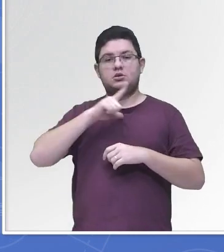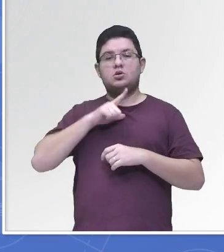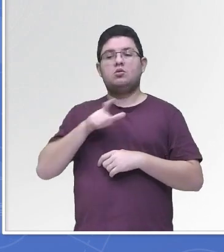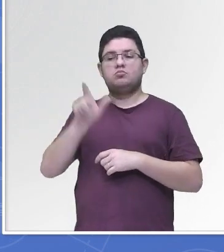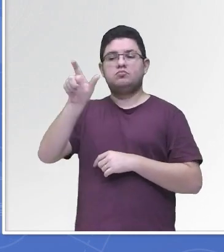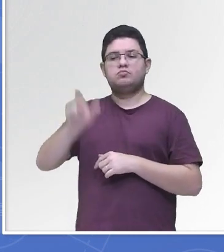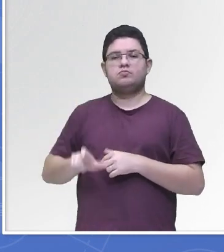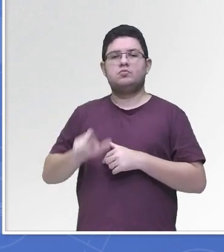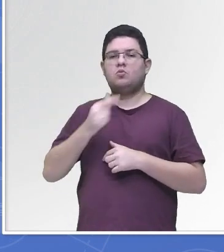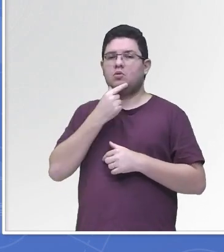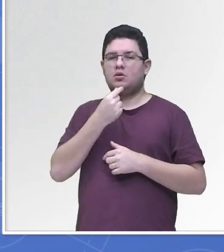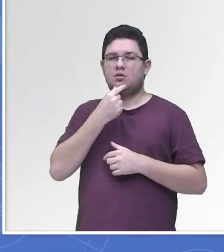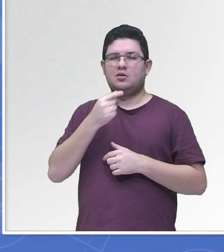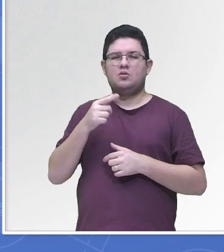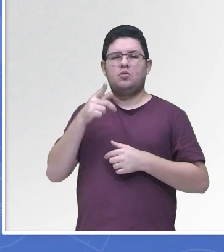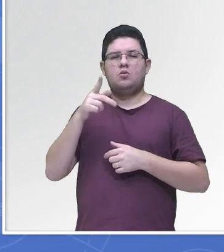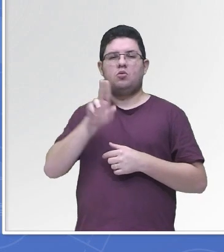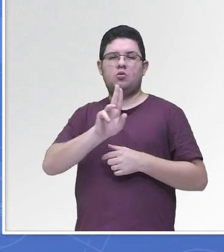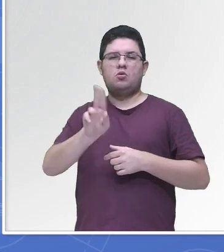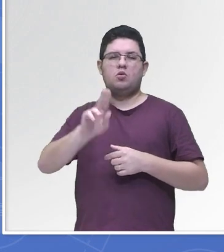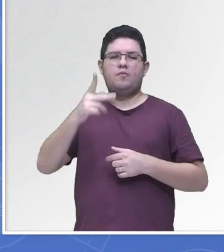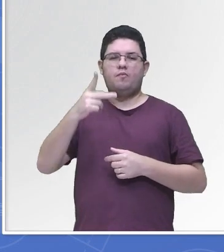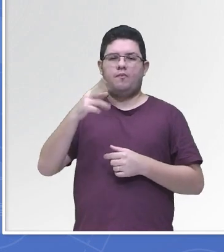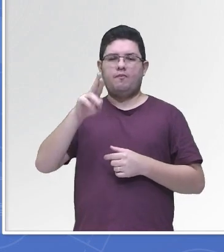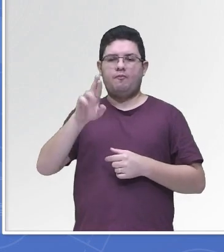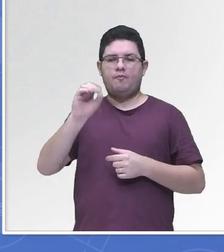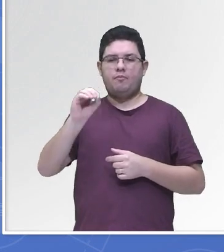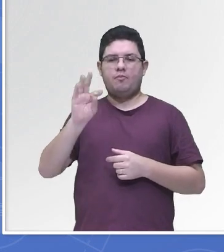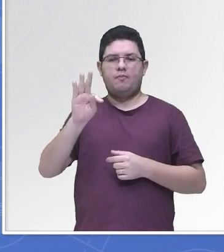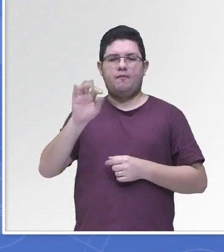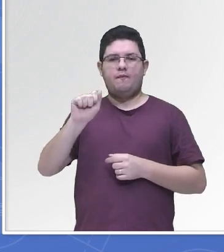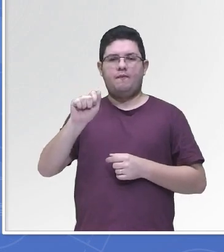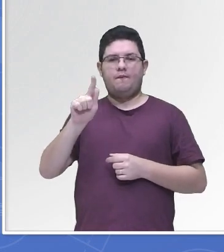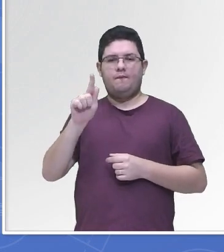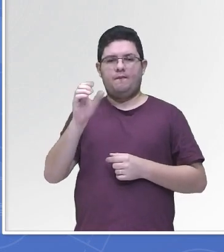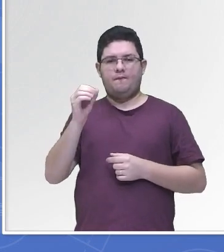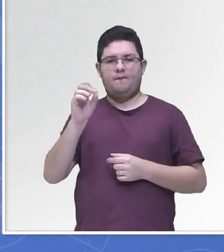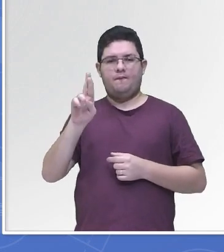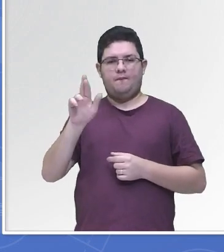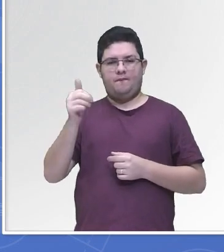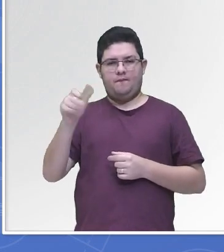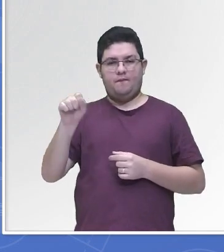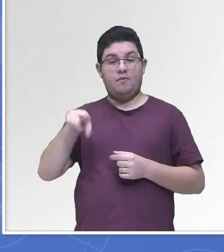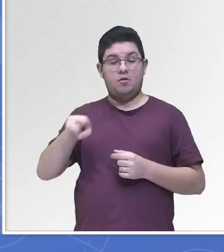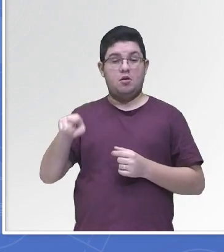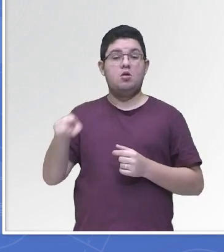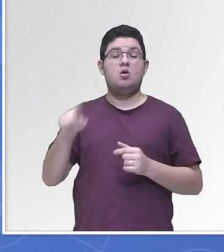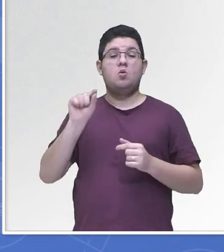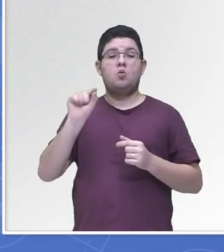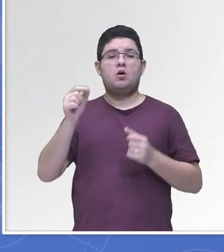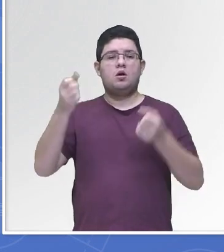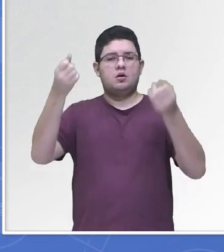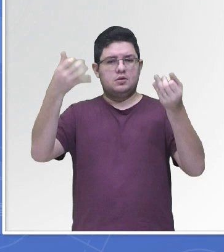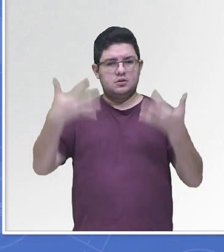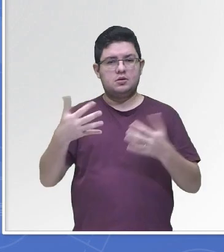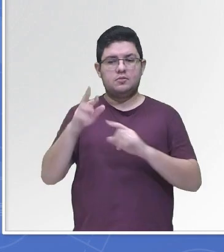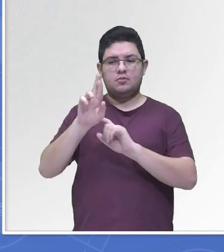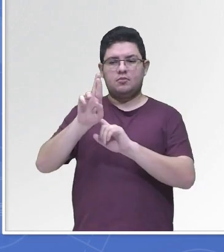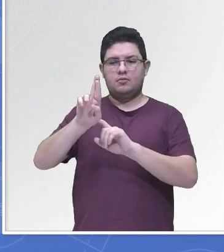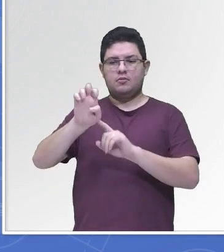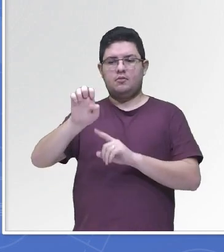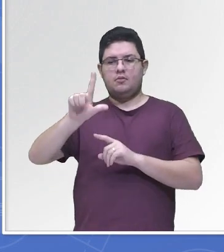Protágoras, um filósofo pré-socrático, ele traz para nós a ideia desse relativismo. É o